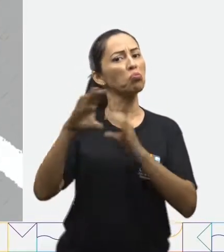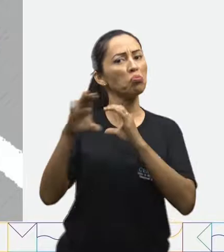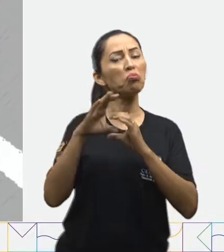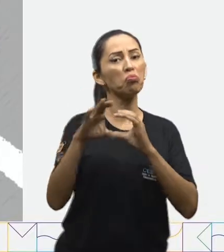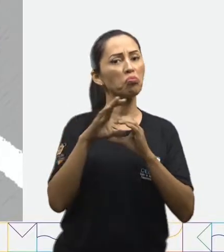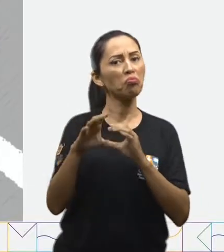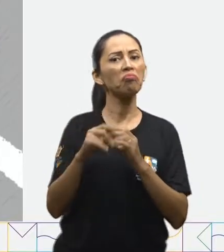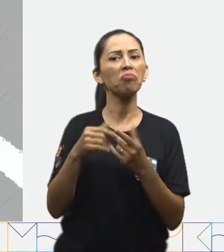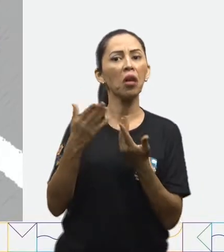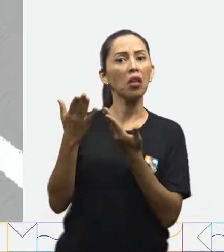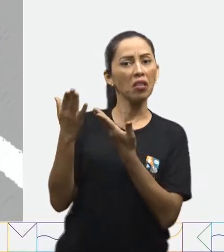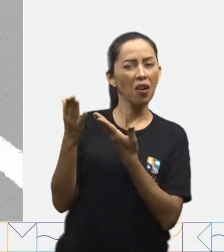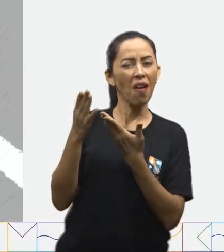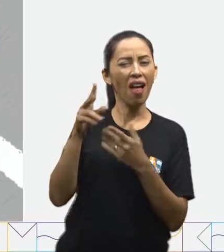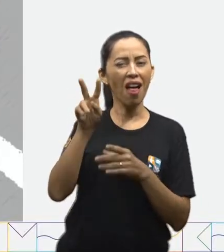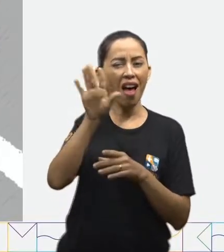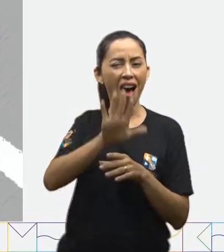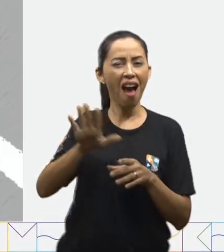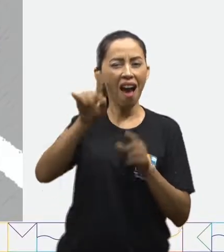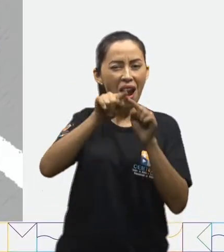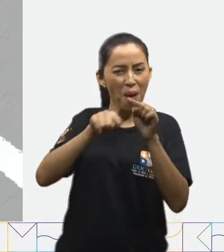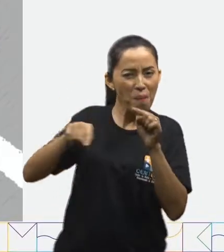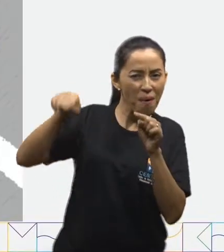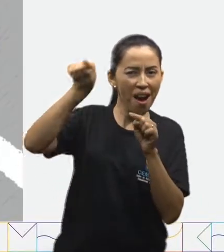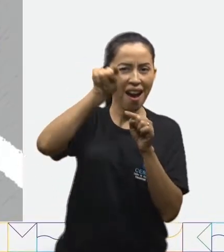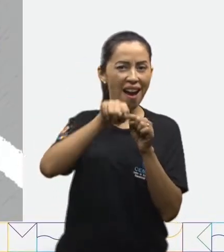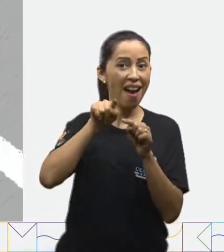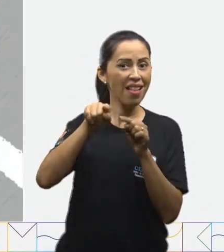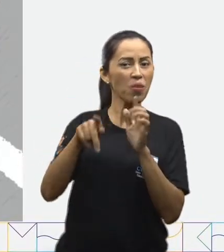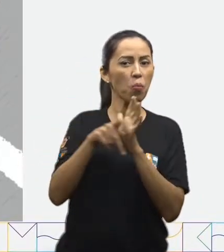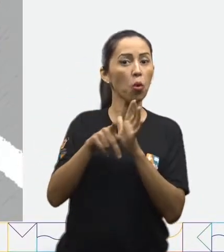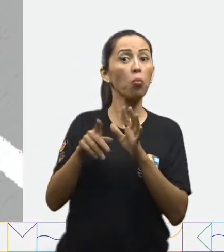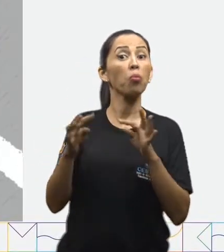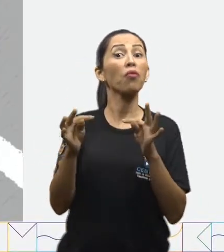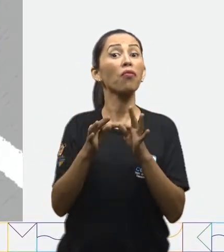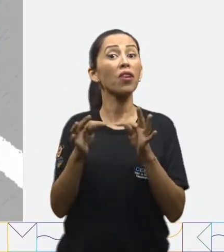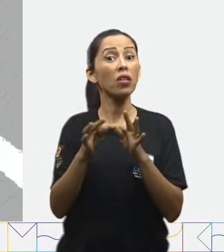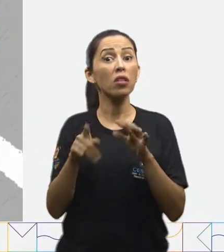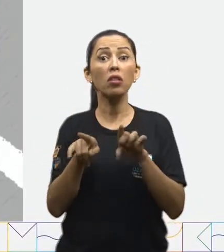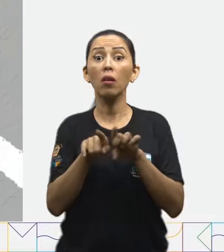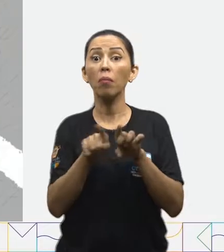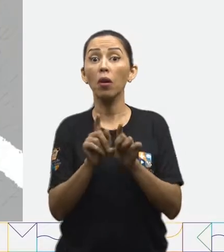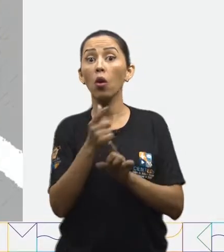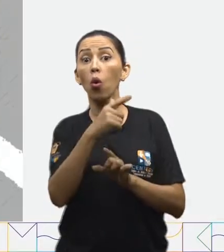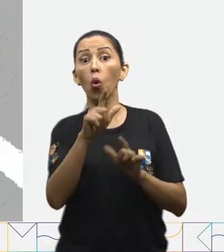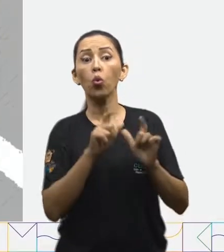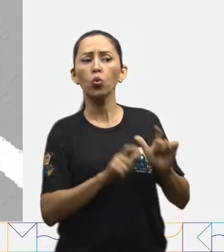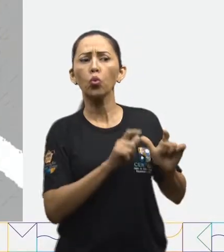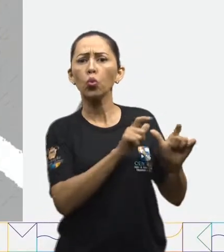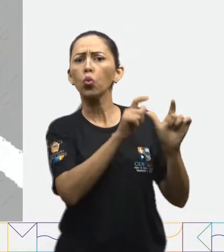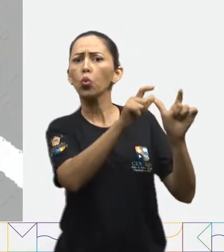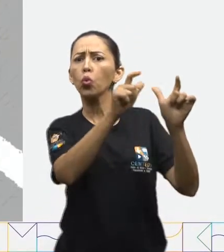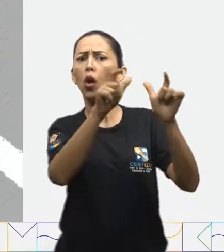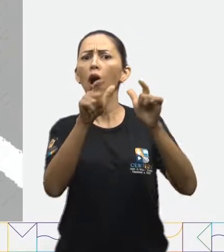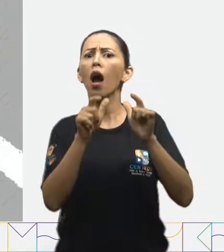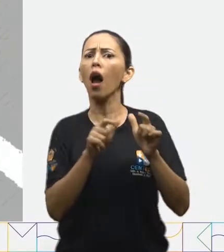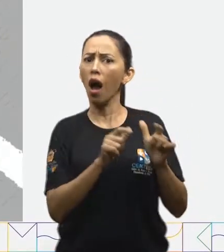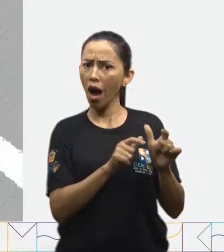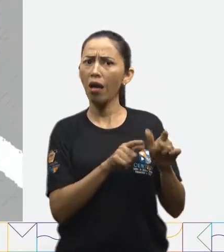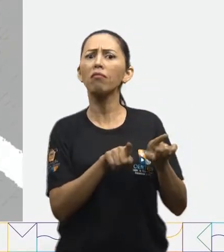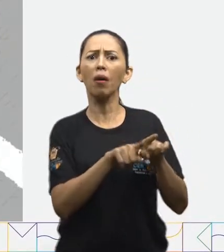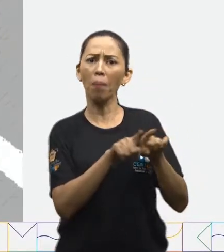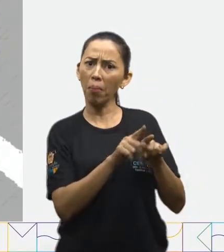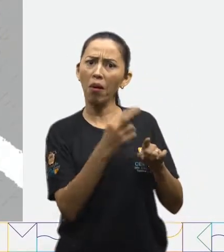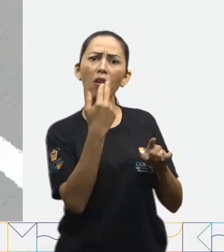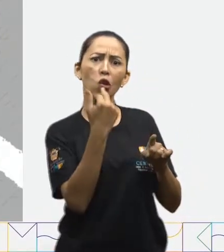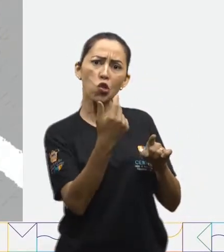Fenícia. A gente lembrando das rotas dos fenícios, vários lugares ali pelo mar Mediterrâneo chegaram a falar